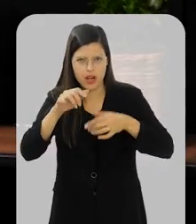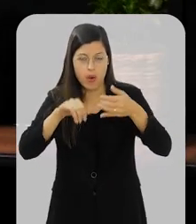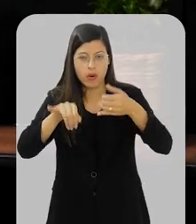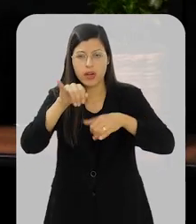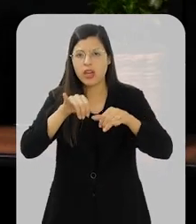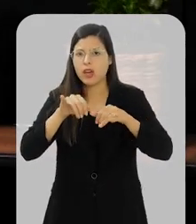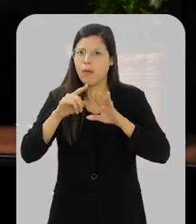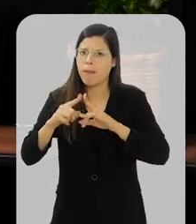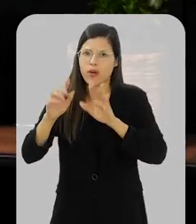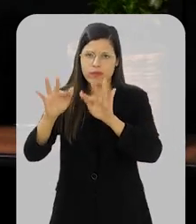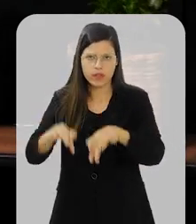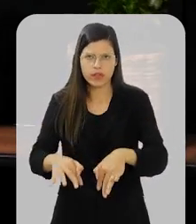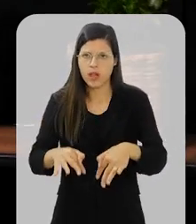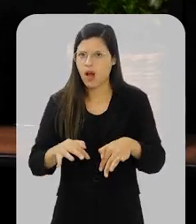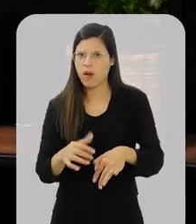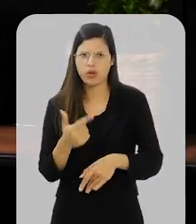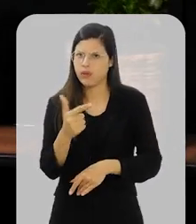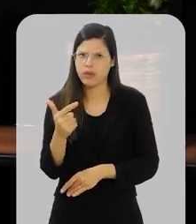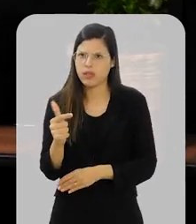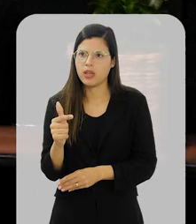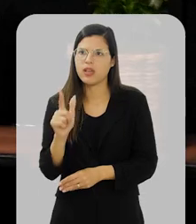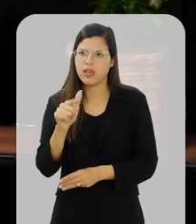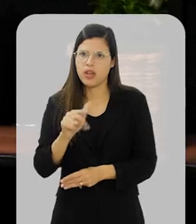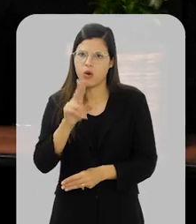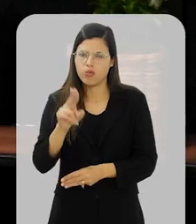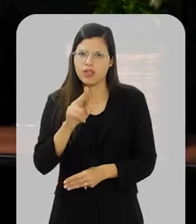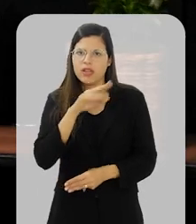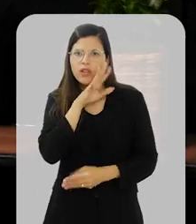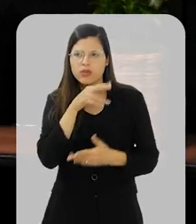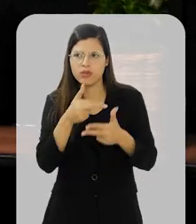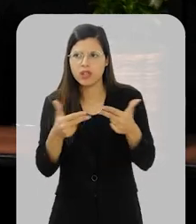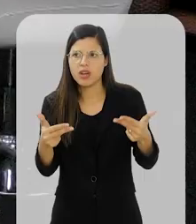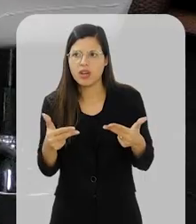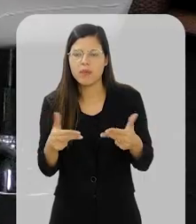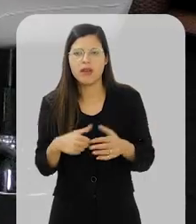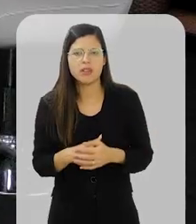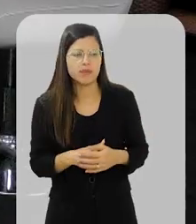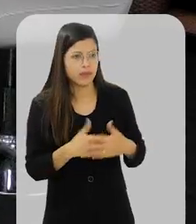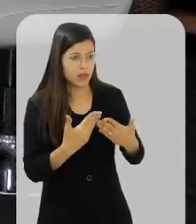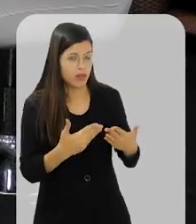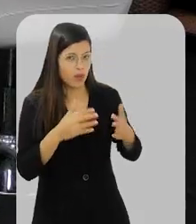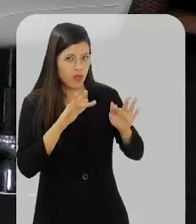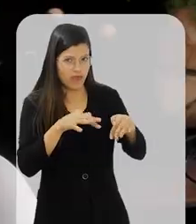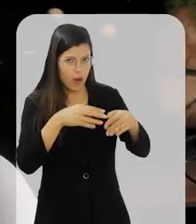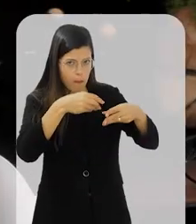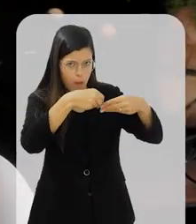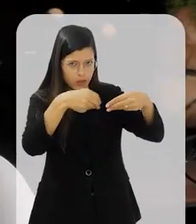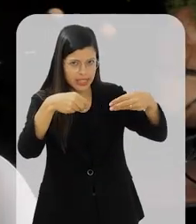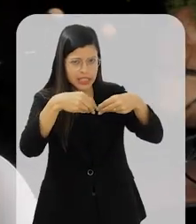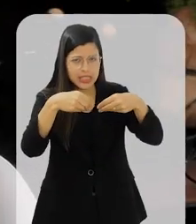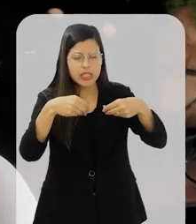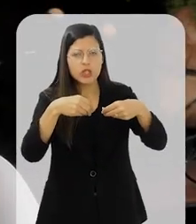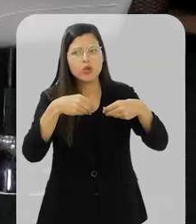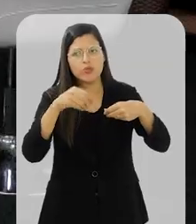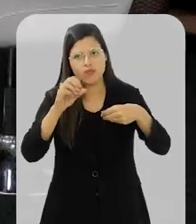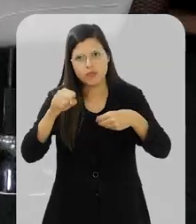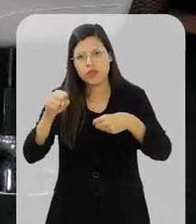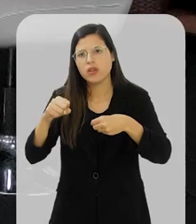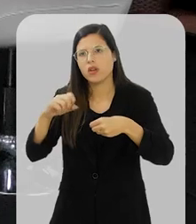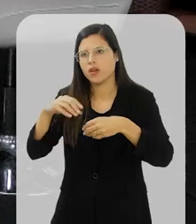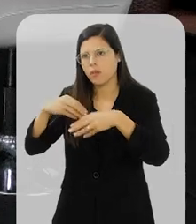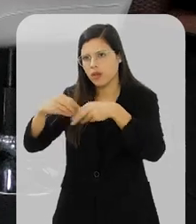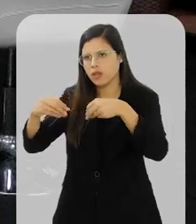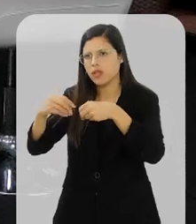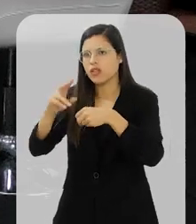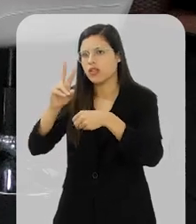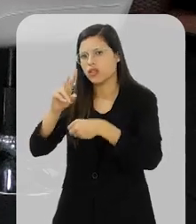não vai estar na formulação final que é administrada aos animais, né? Então, no final, é um pozinho. É um pozinho. Que a gente dilui em